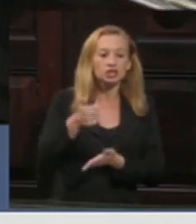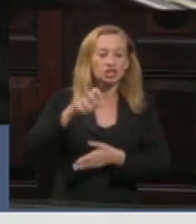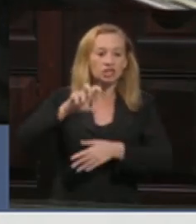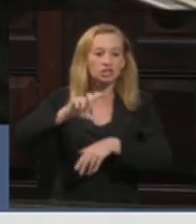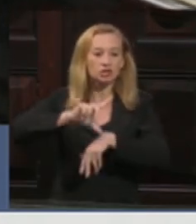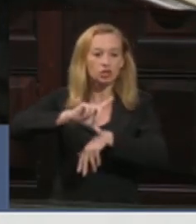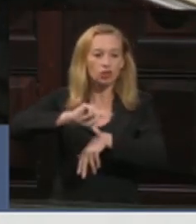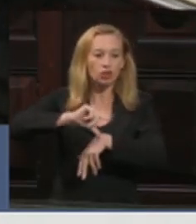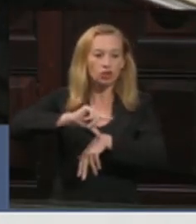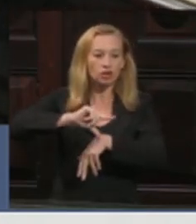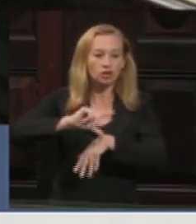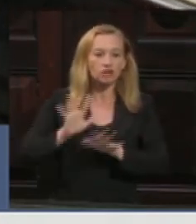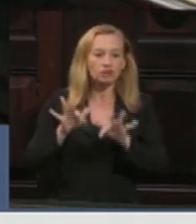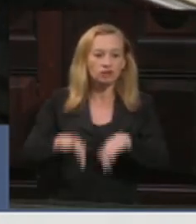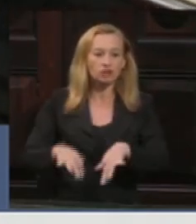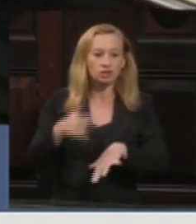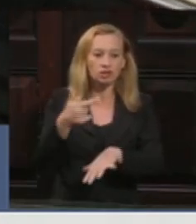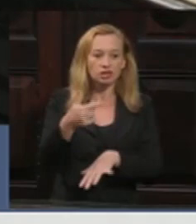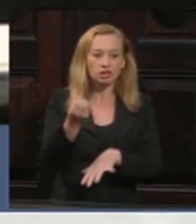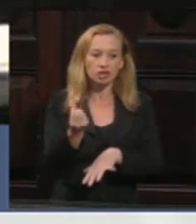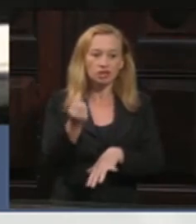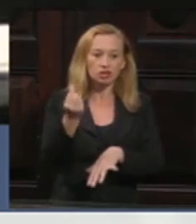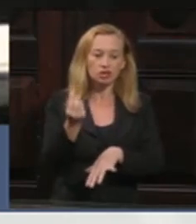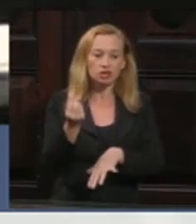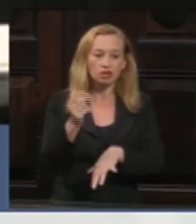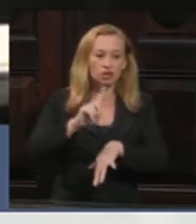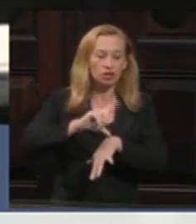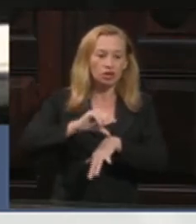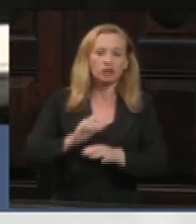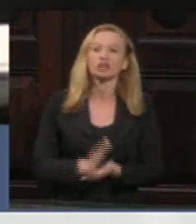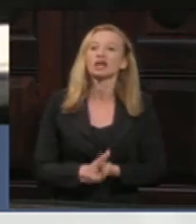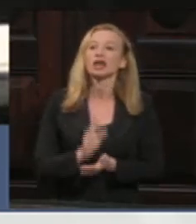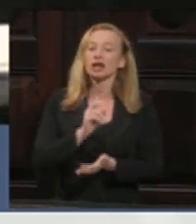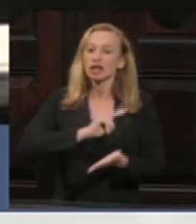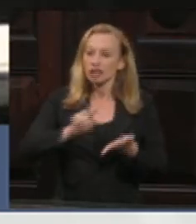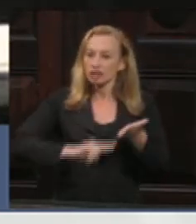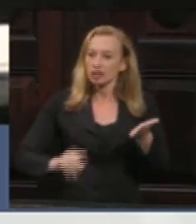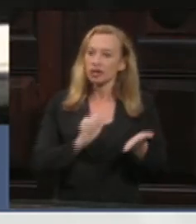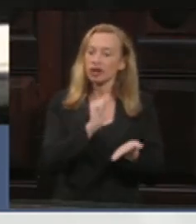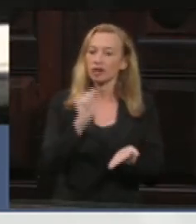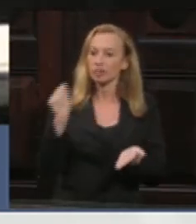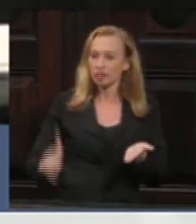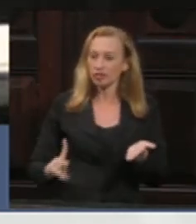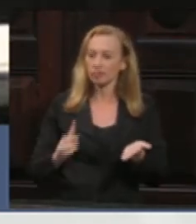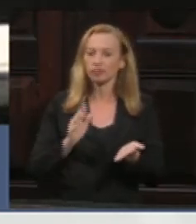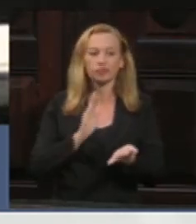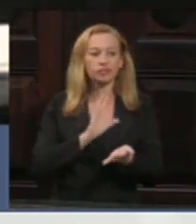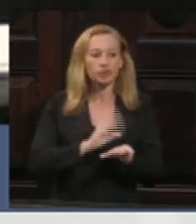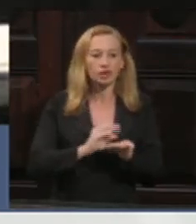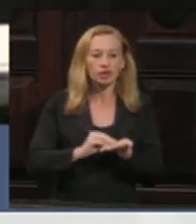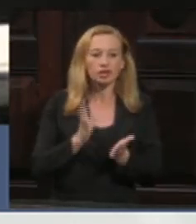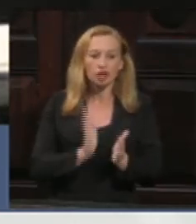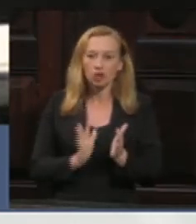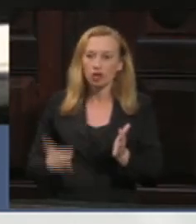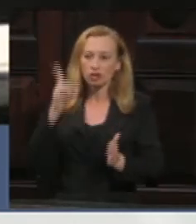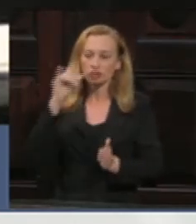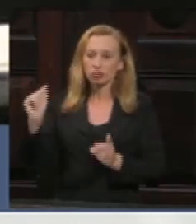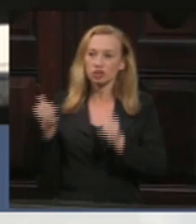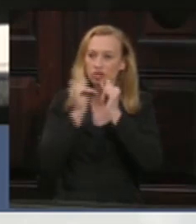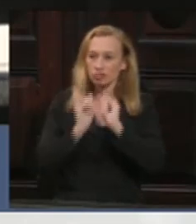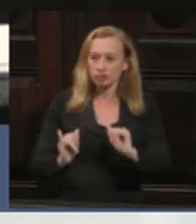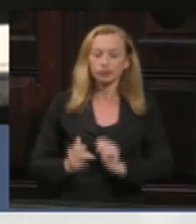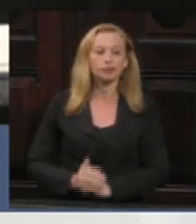horas e encerra às 16h45. Lida e aprovada a ata, passa-se a ordem do dia.